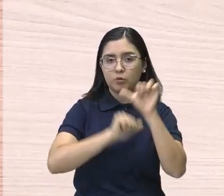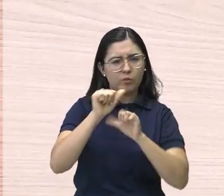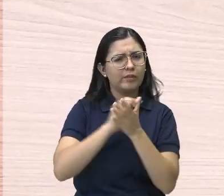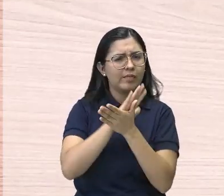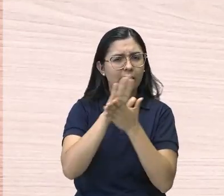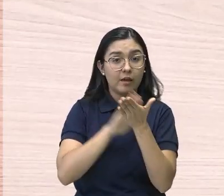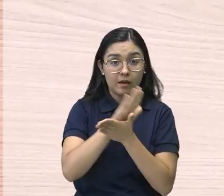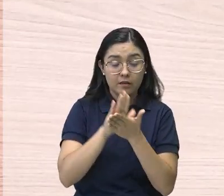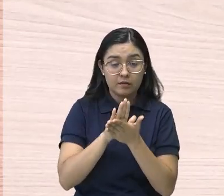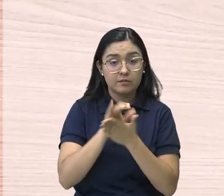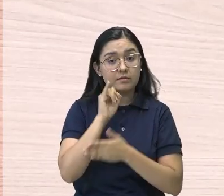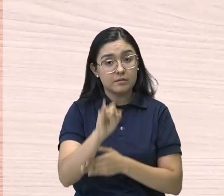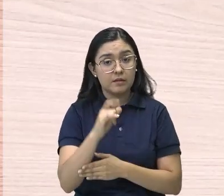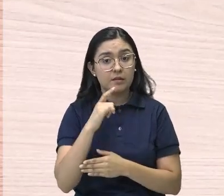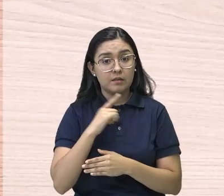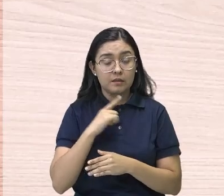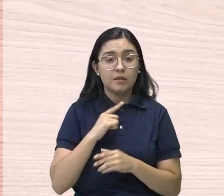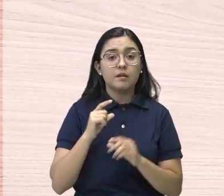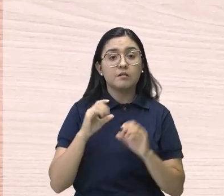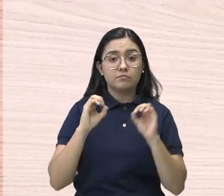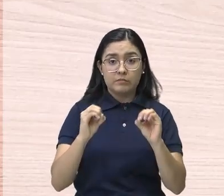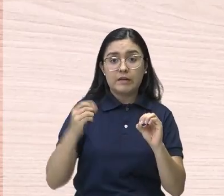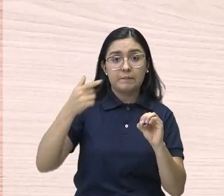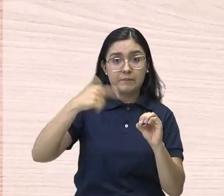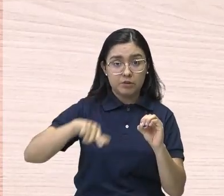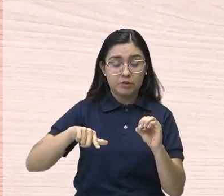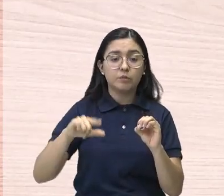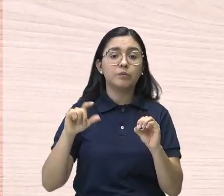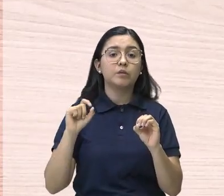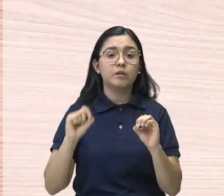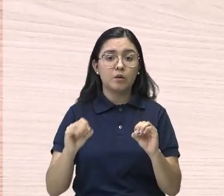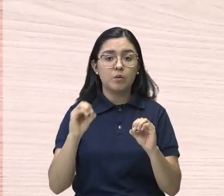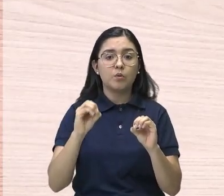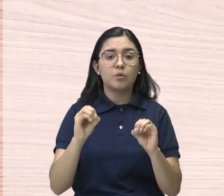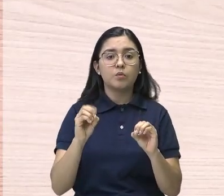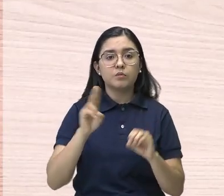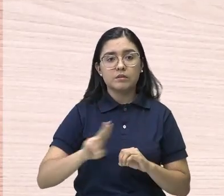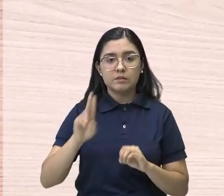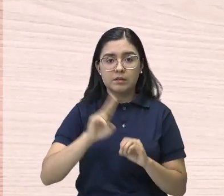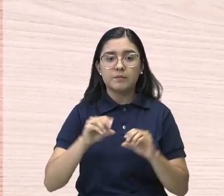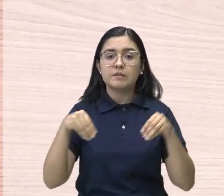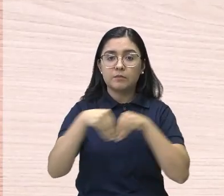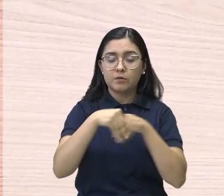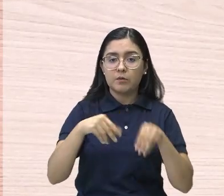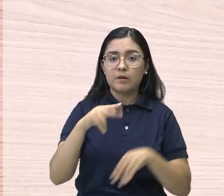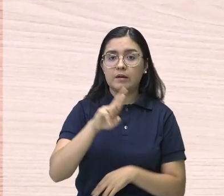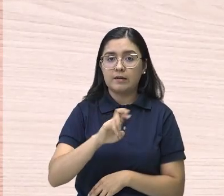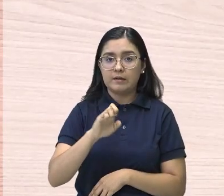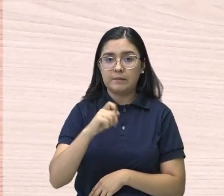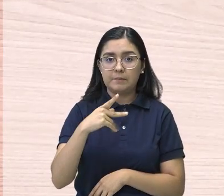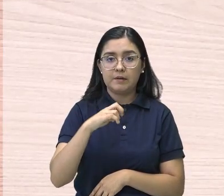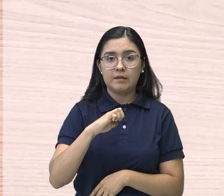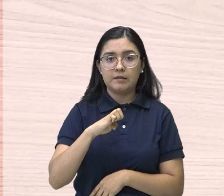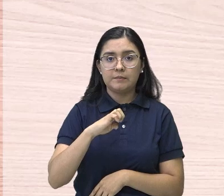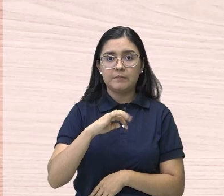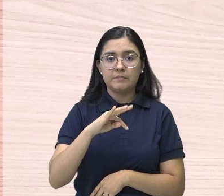quando a gente tem elementos repetidos, nós utilizamos a permutação com repetição.